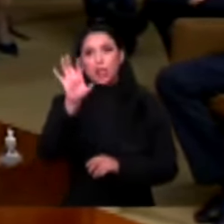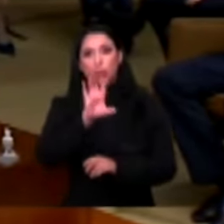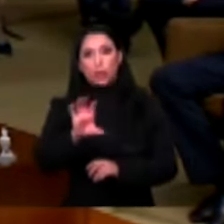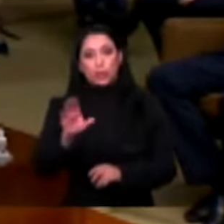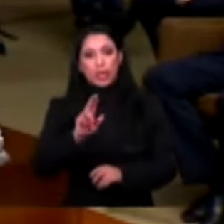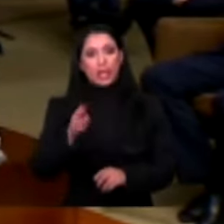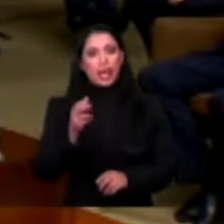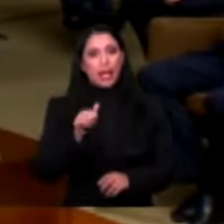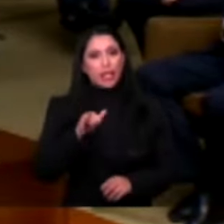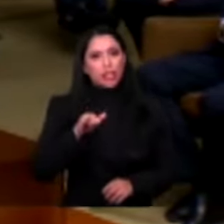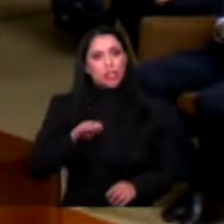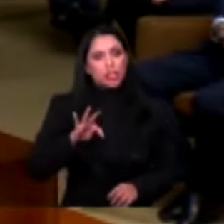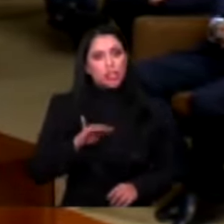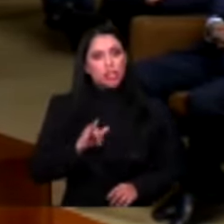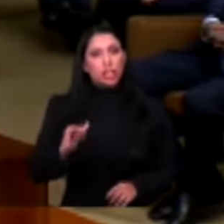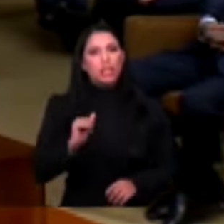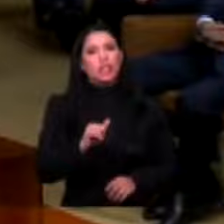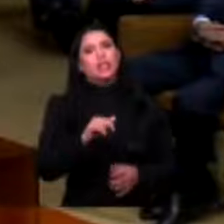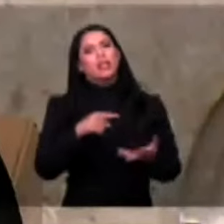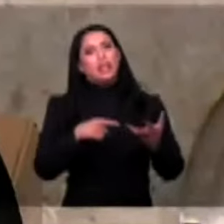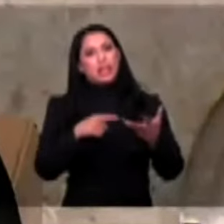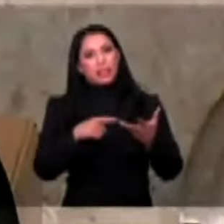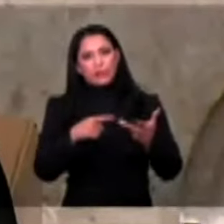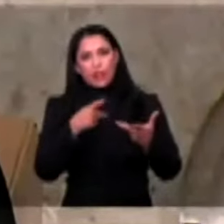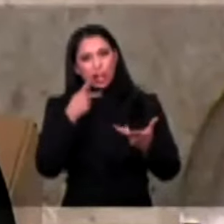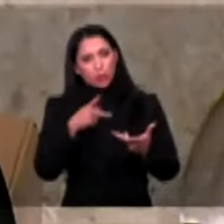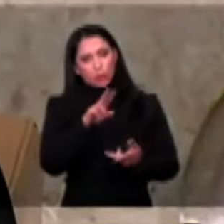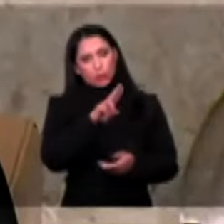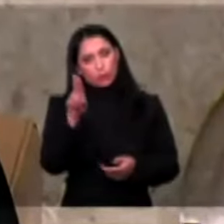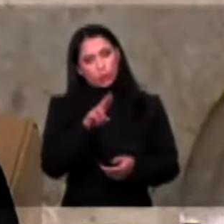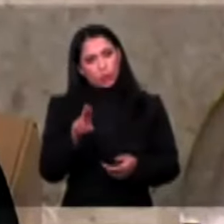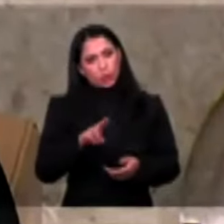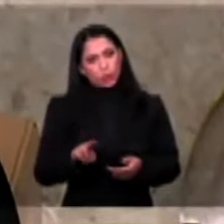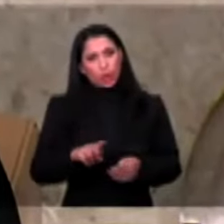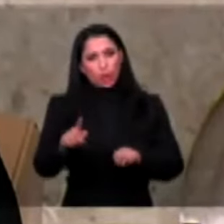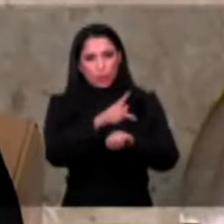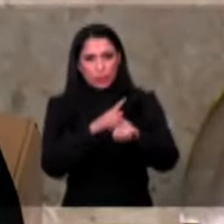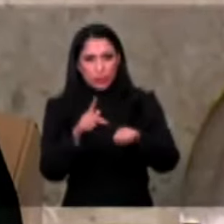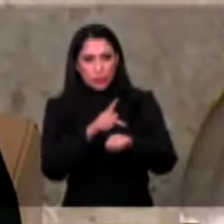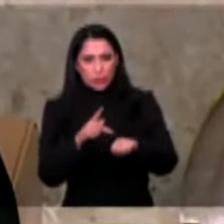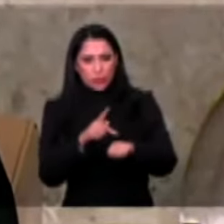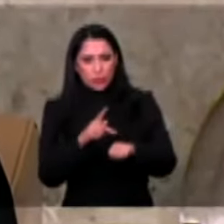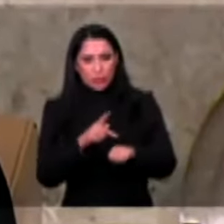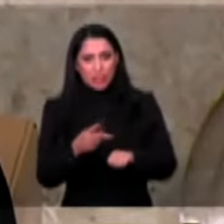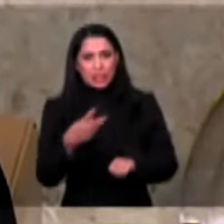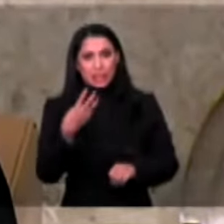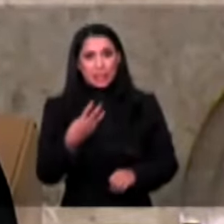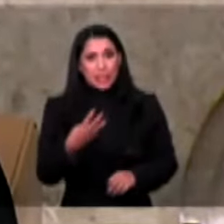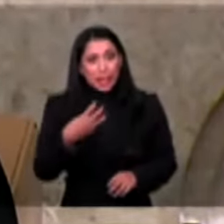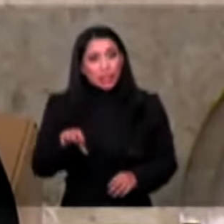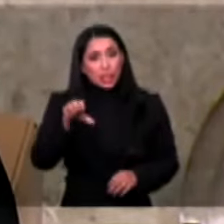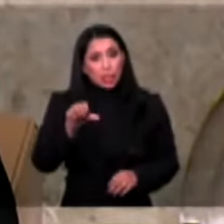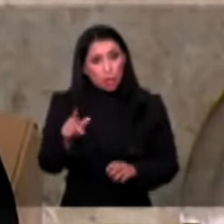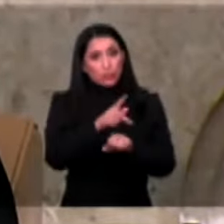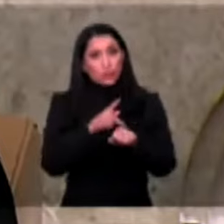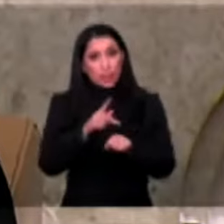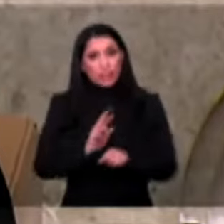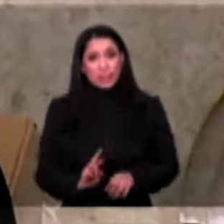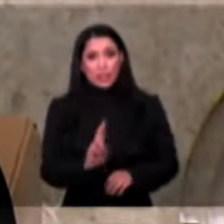Haiti, Irlanda, Líbano, Nova Zelândia, Reino da Bélgica, Reino da